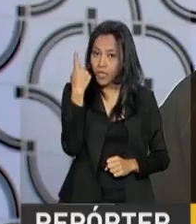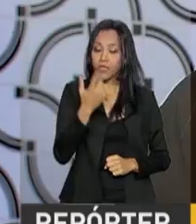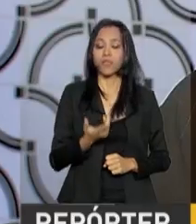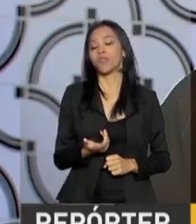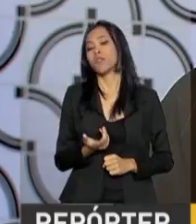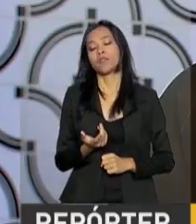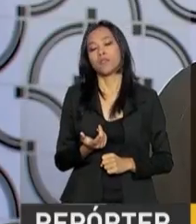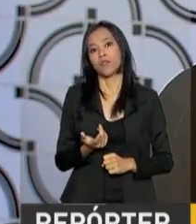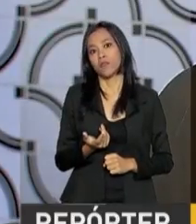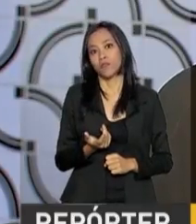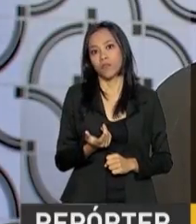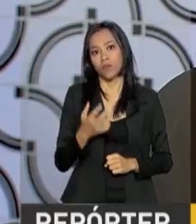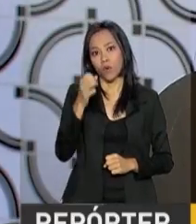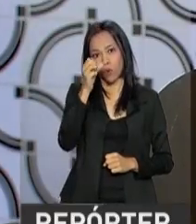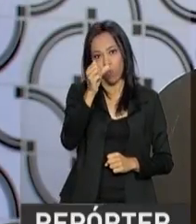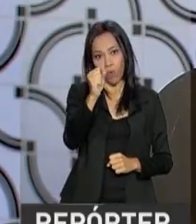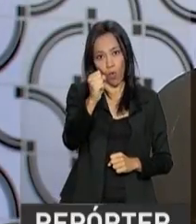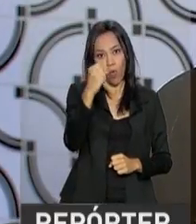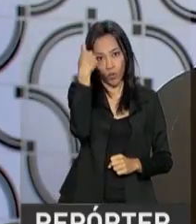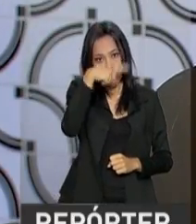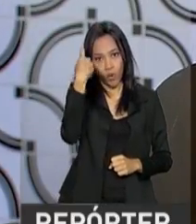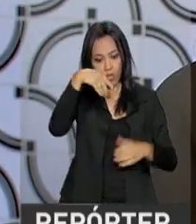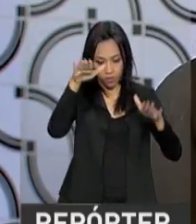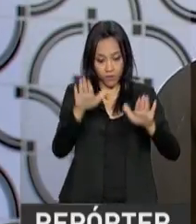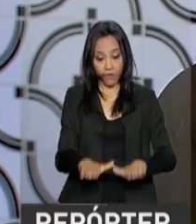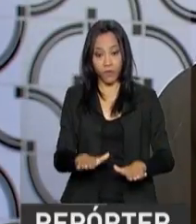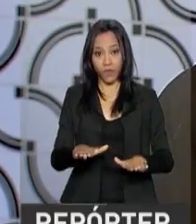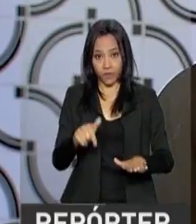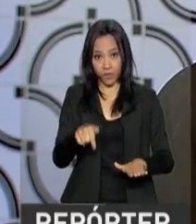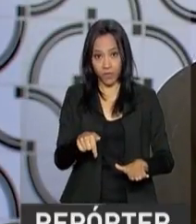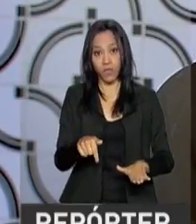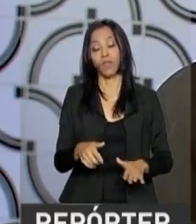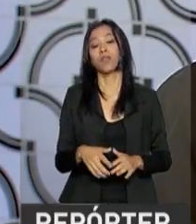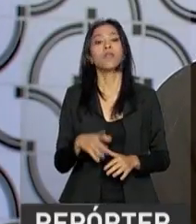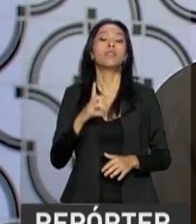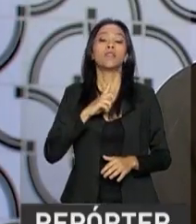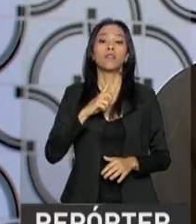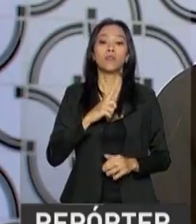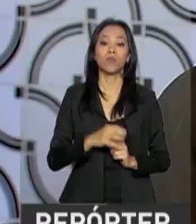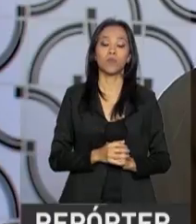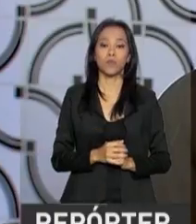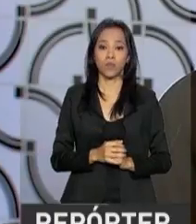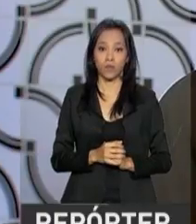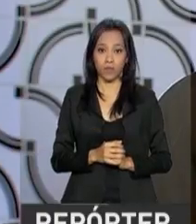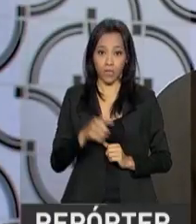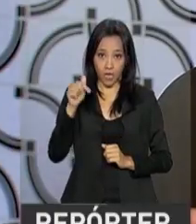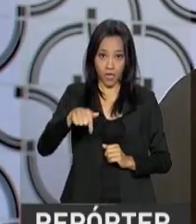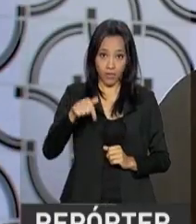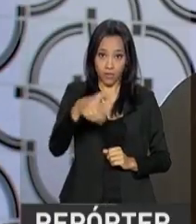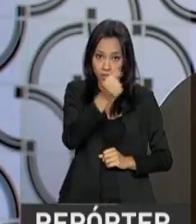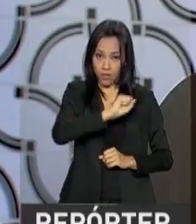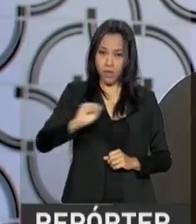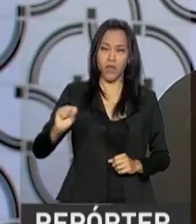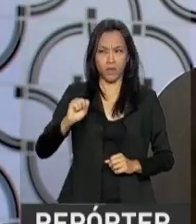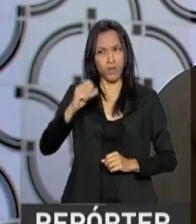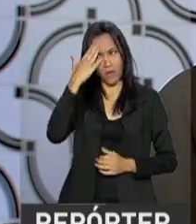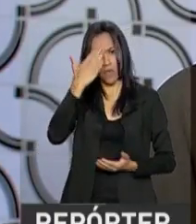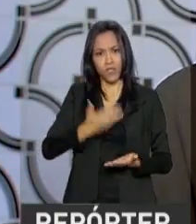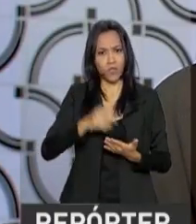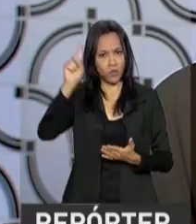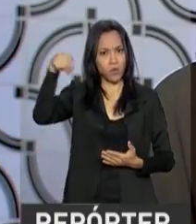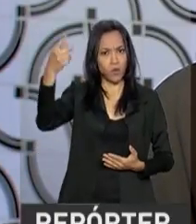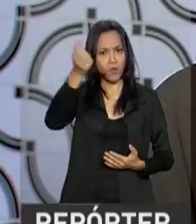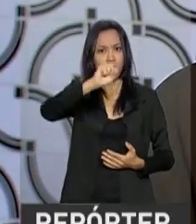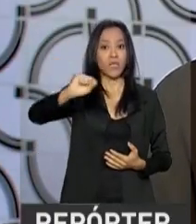de 8 horas diárias que a gente fica aqui. E a gente tem, nesse semestre, acredito que no próximo também,